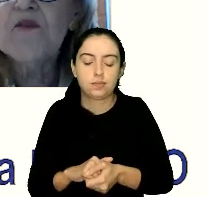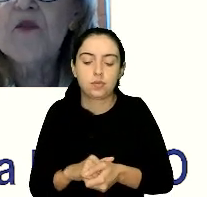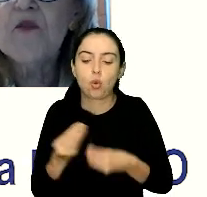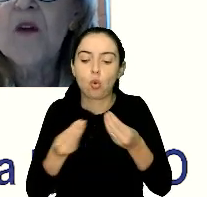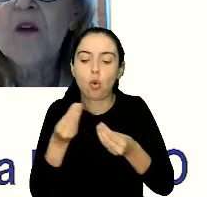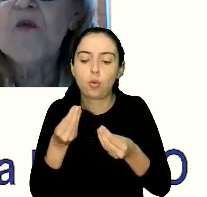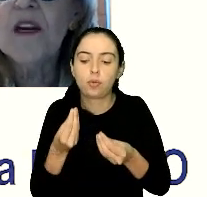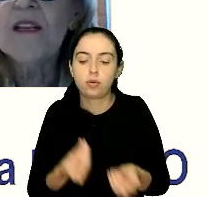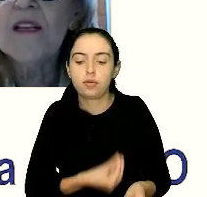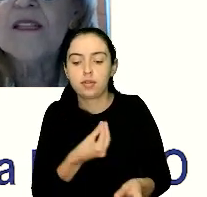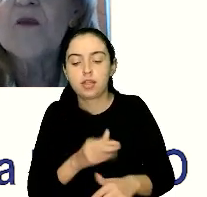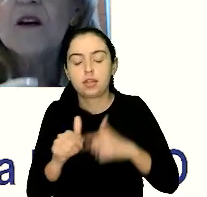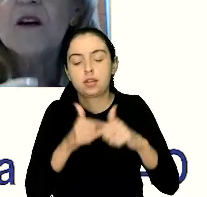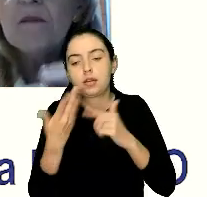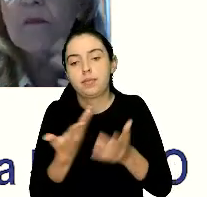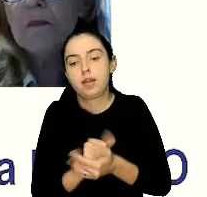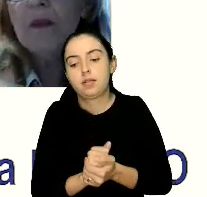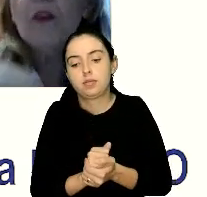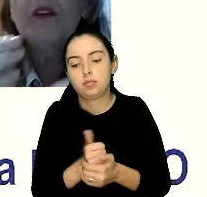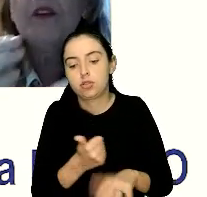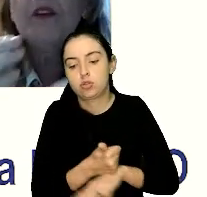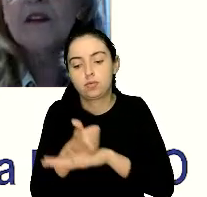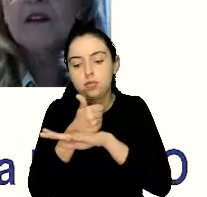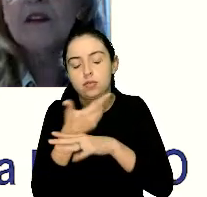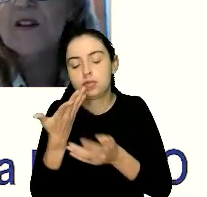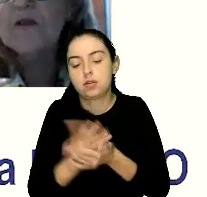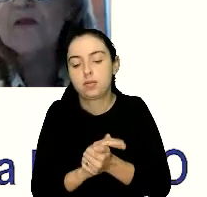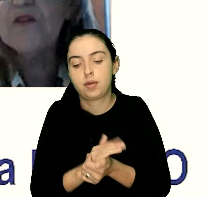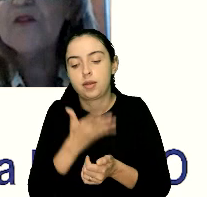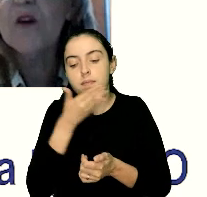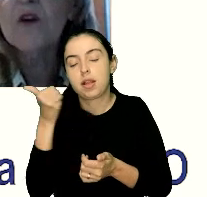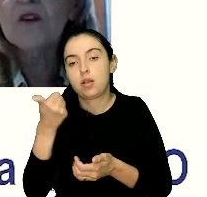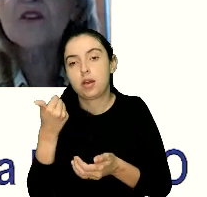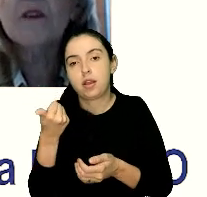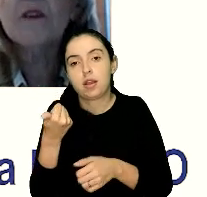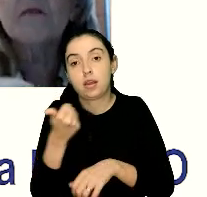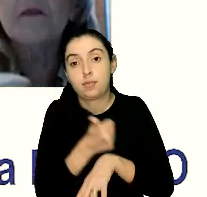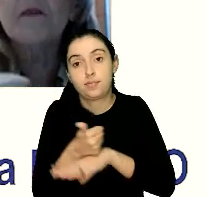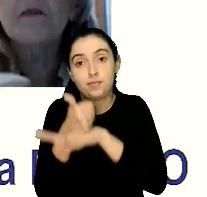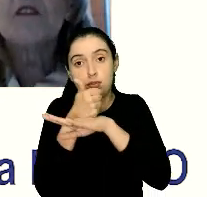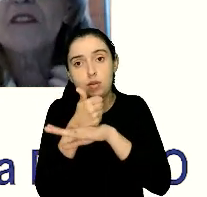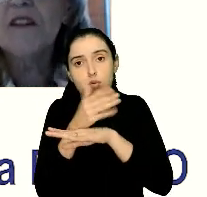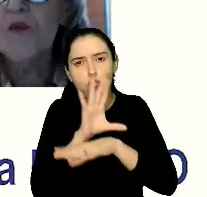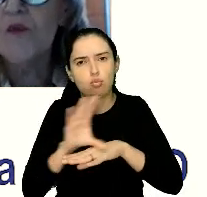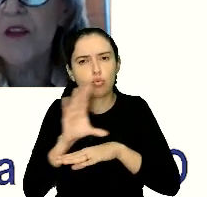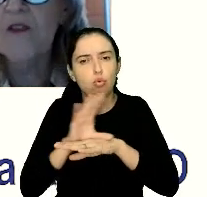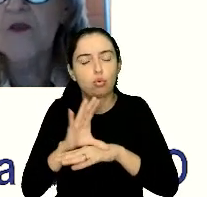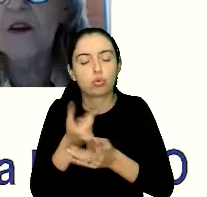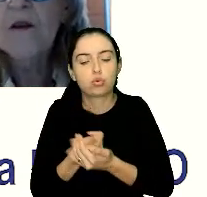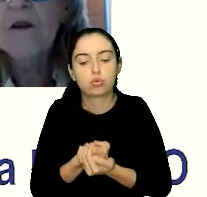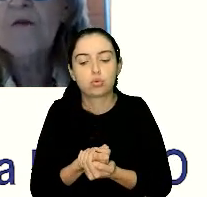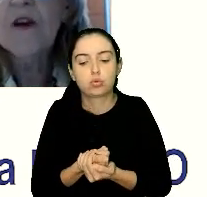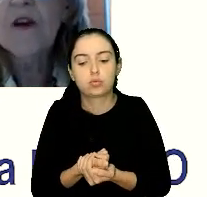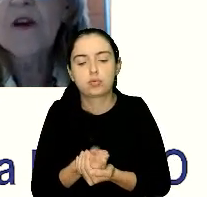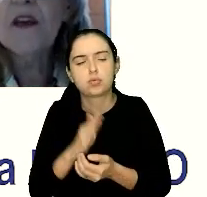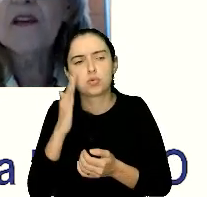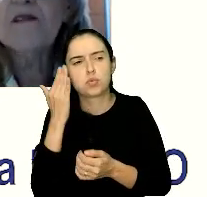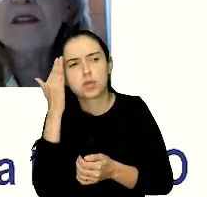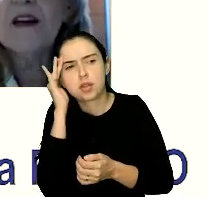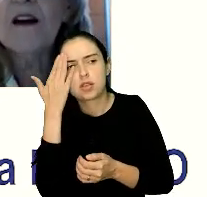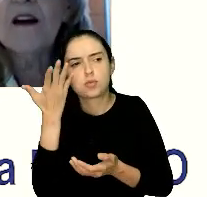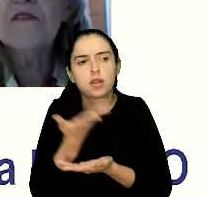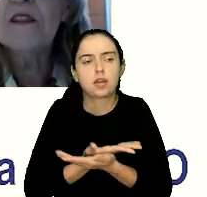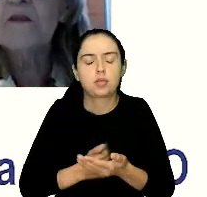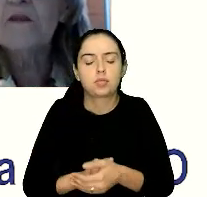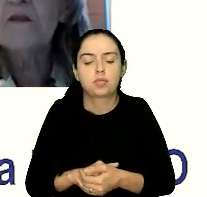minha vida profissional com relação à melhoria dessa vida profissional? Quais são as perspectivas que eu tenho? Né? Como